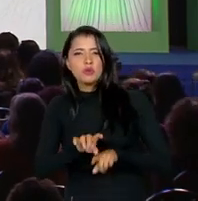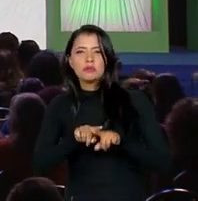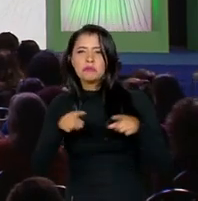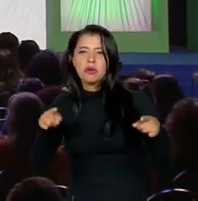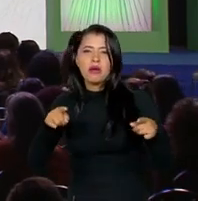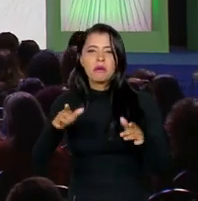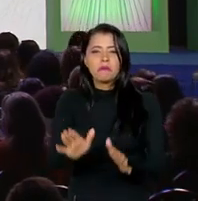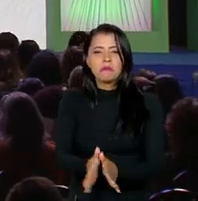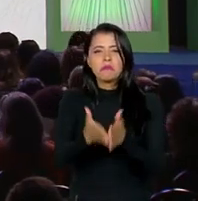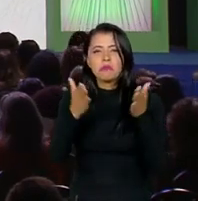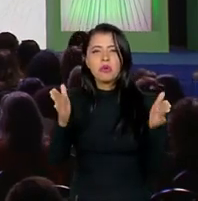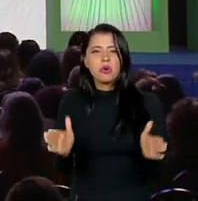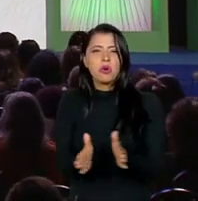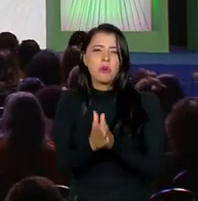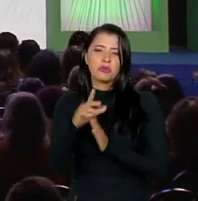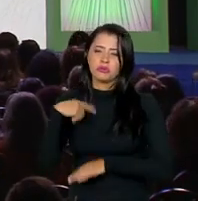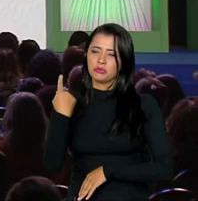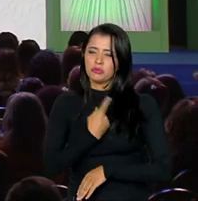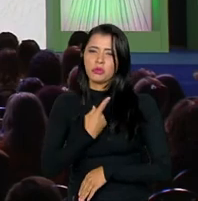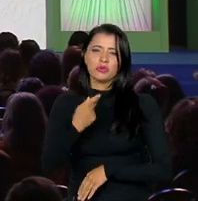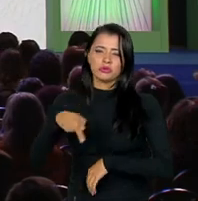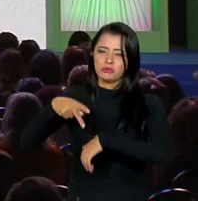mais pobres no nosso país,